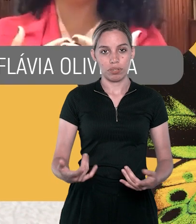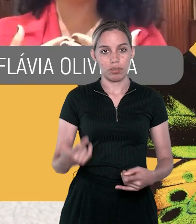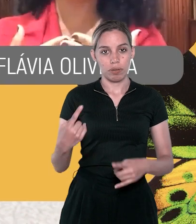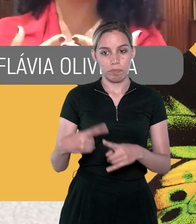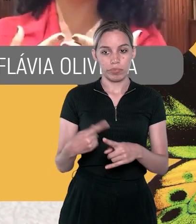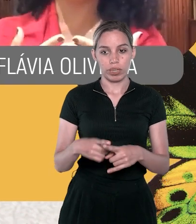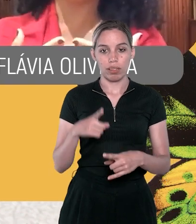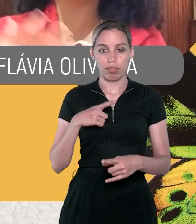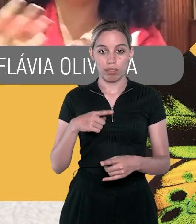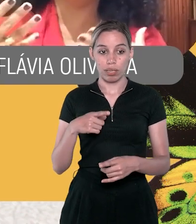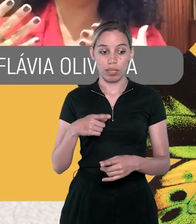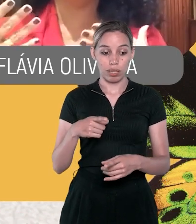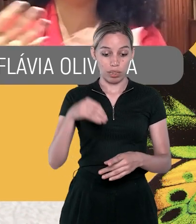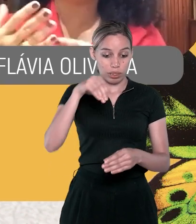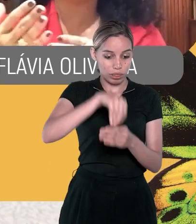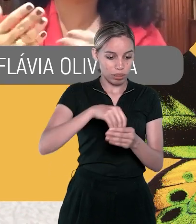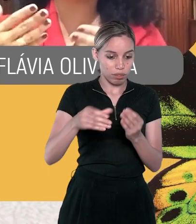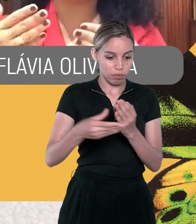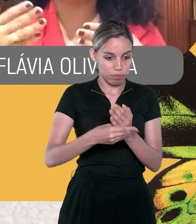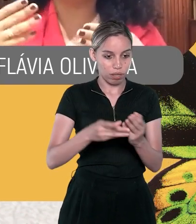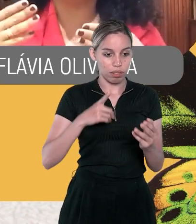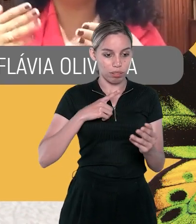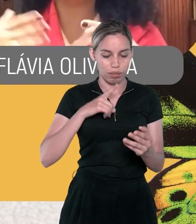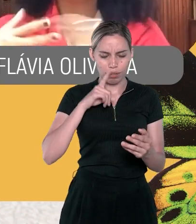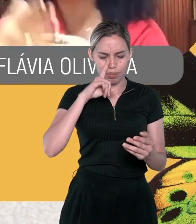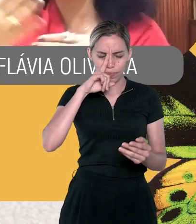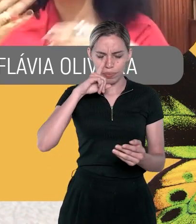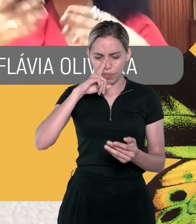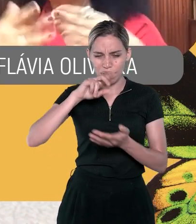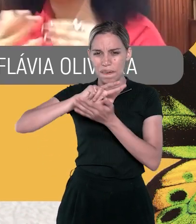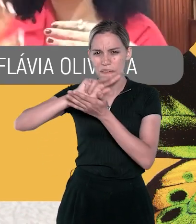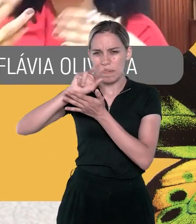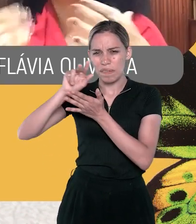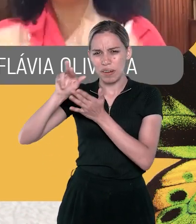quantidade de violência contida, né, nas tramas.